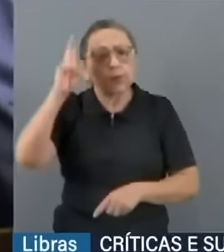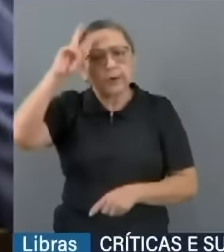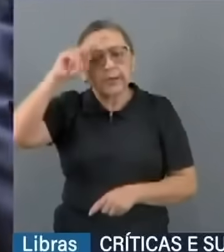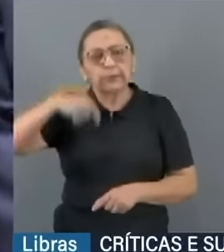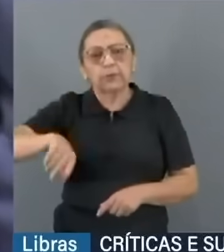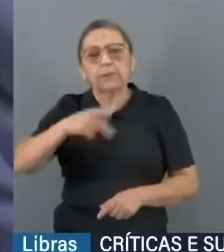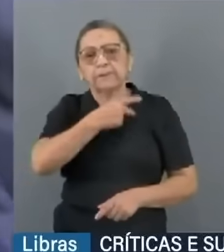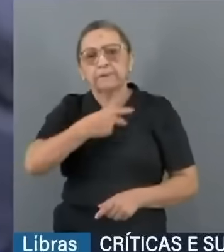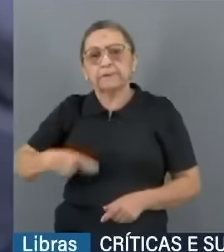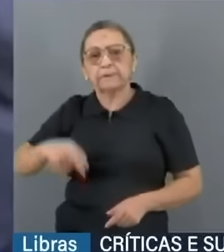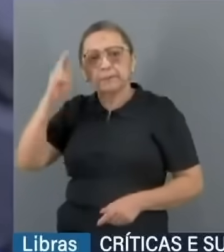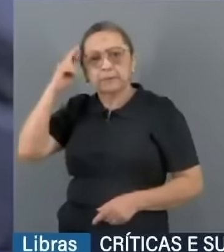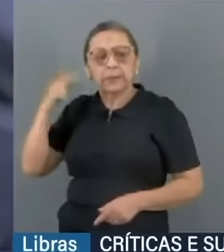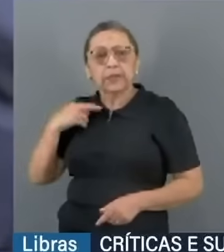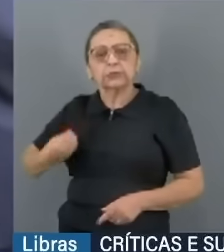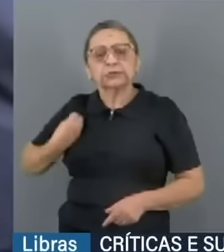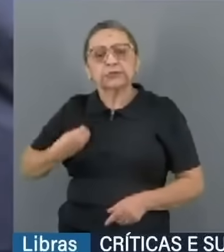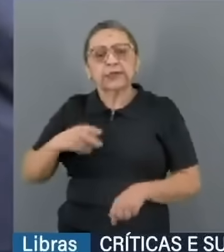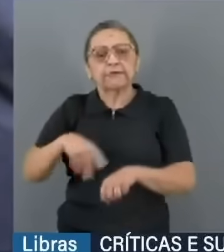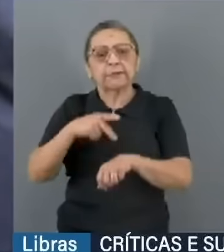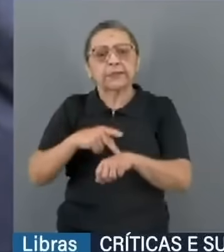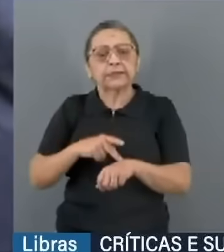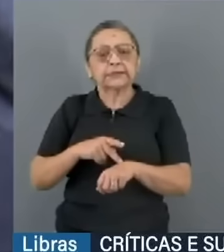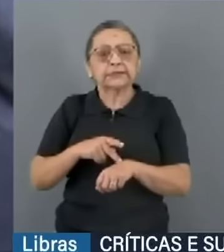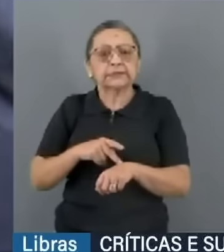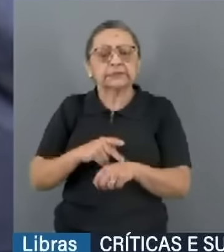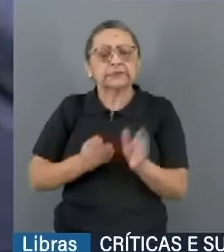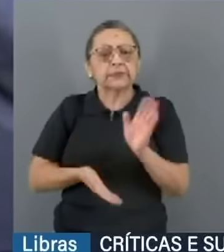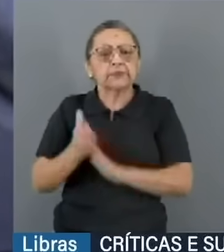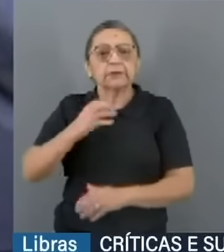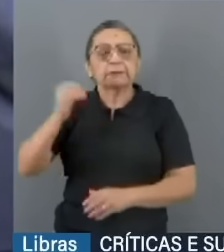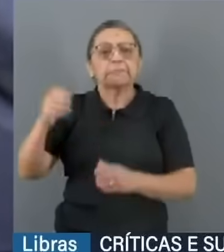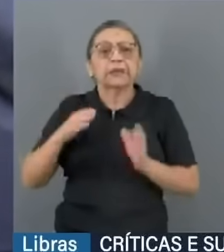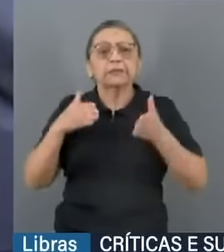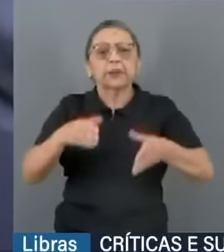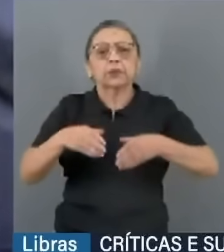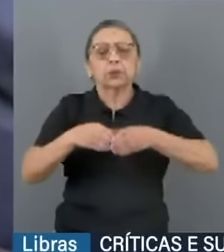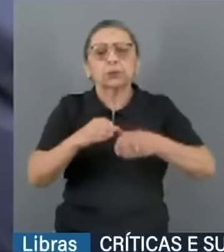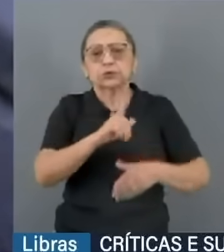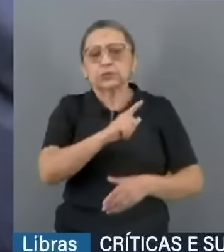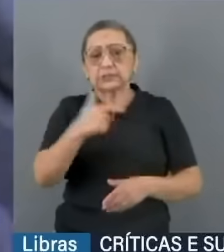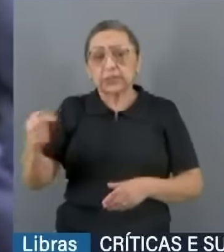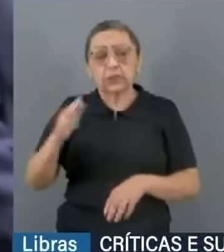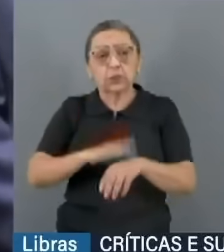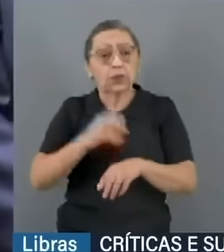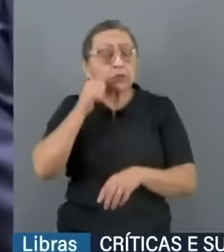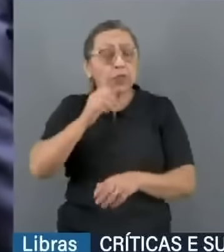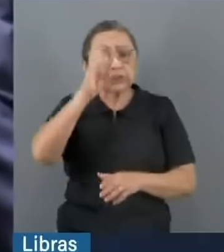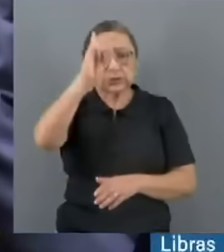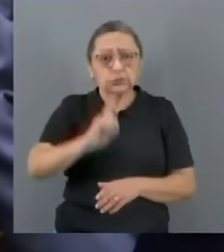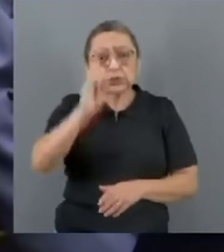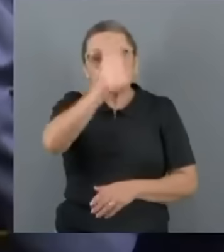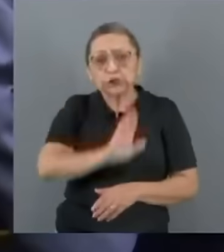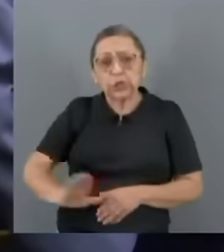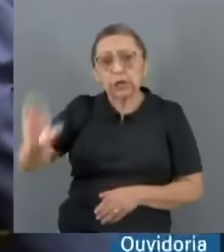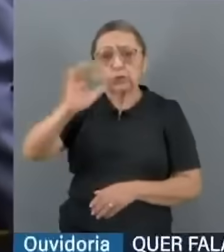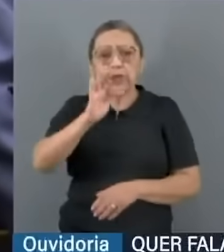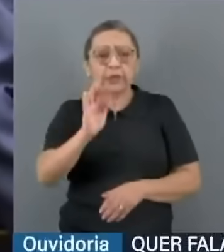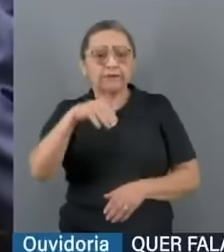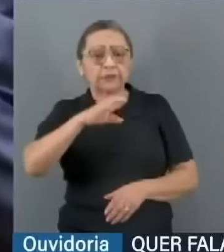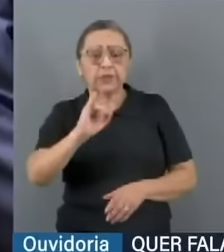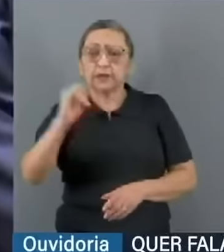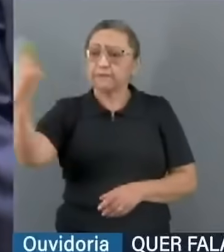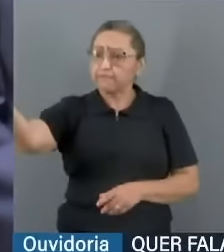presidente Pacheco, que eu estava em Hiroshima participando do G7, quando a diretora-geral do FMI veio